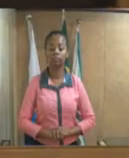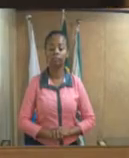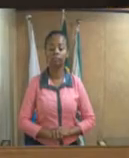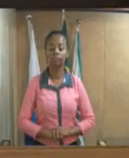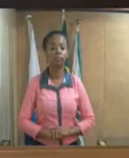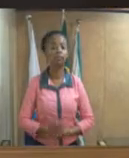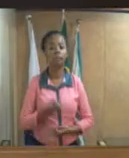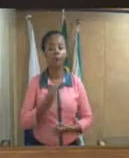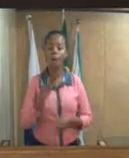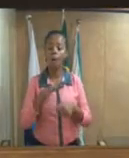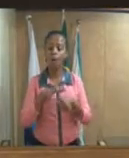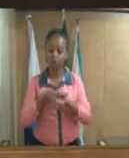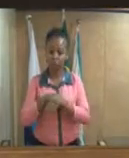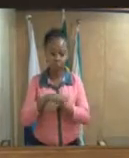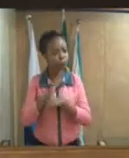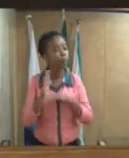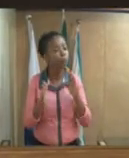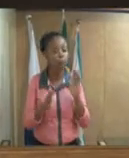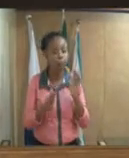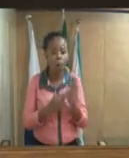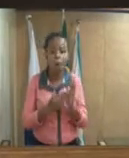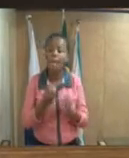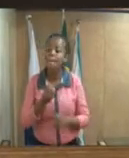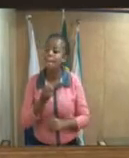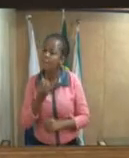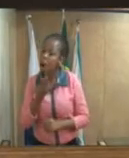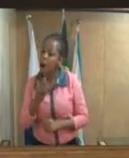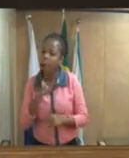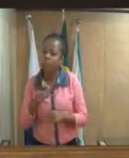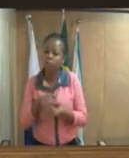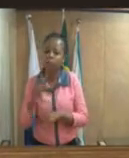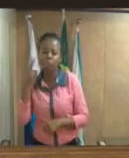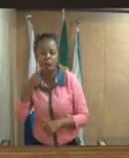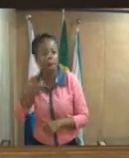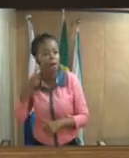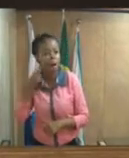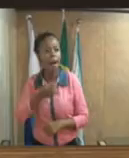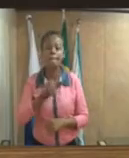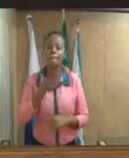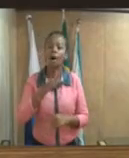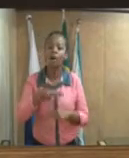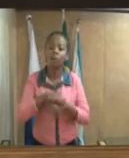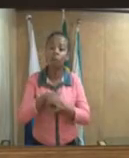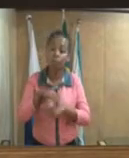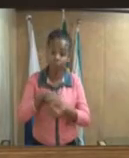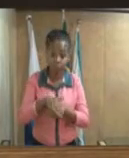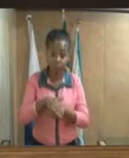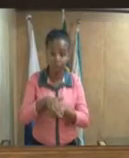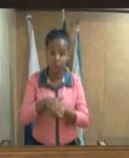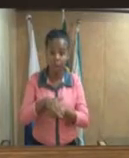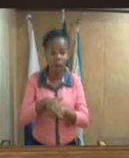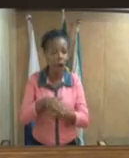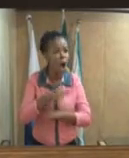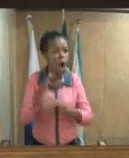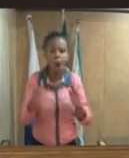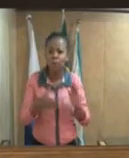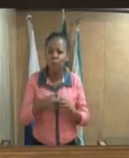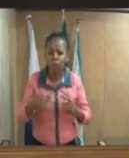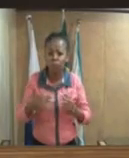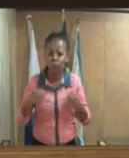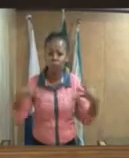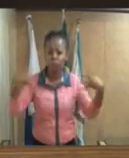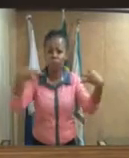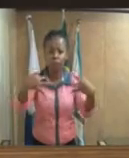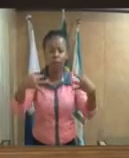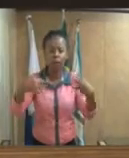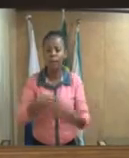Muito boa noite a todos, boa noite aos meus pares, boa noite ao povo da galeria, boa